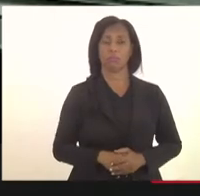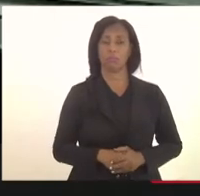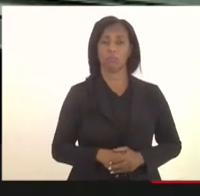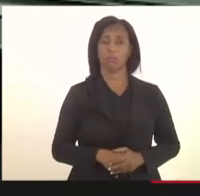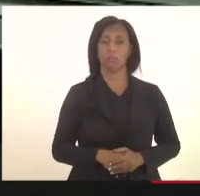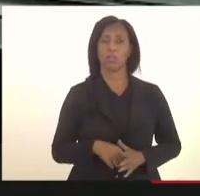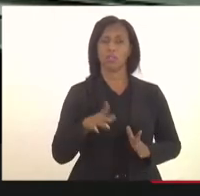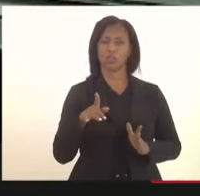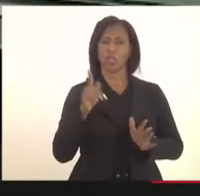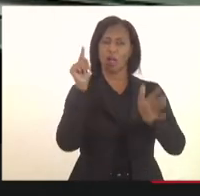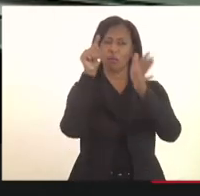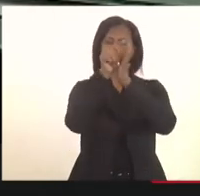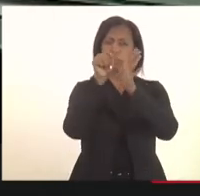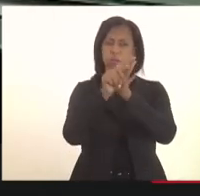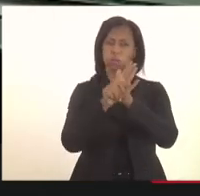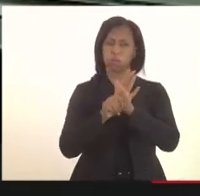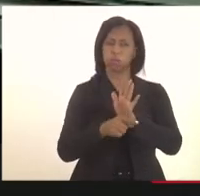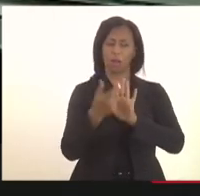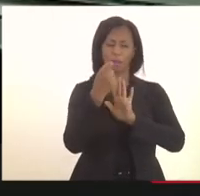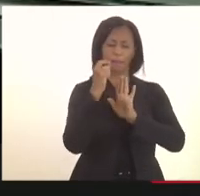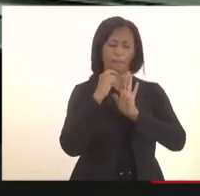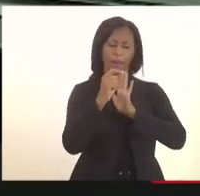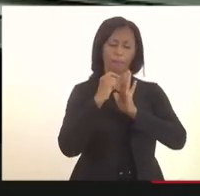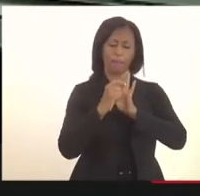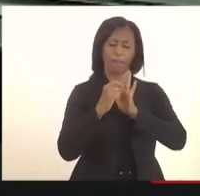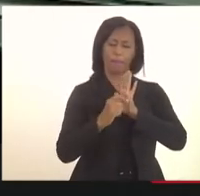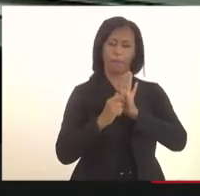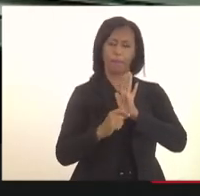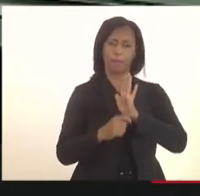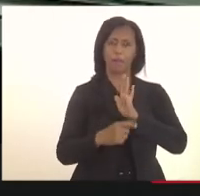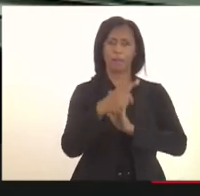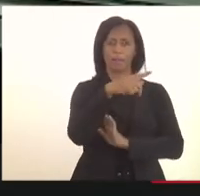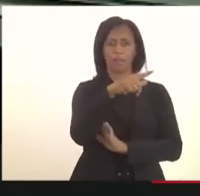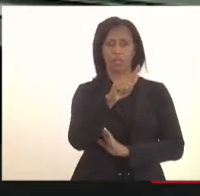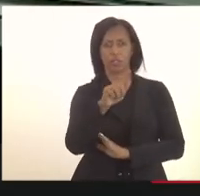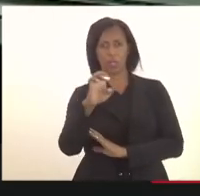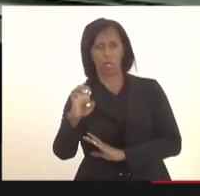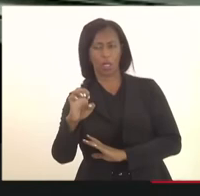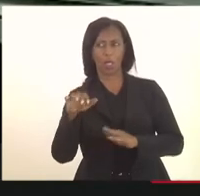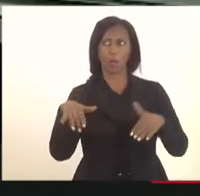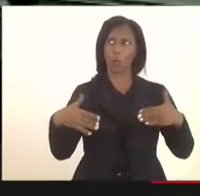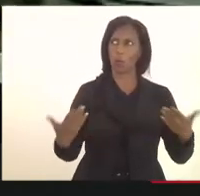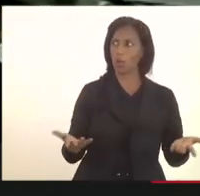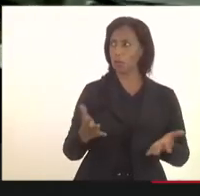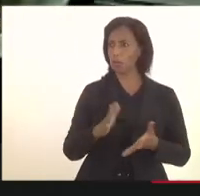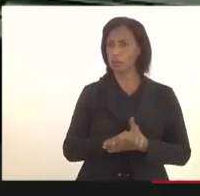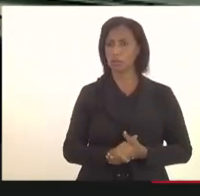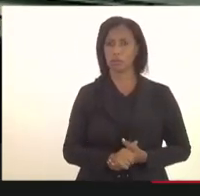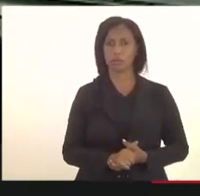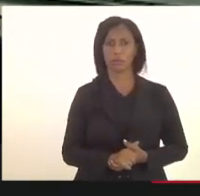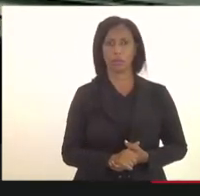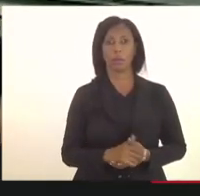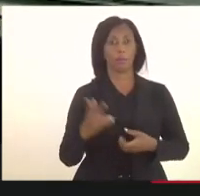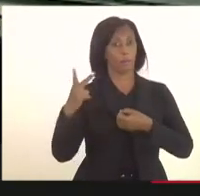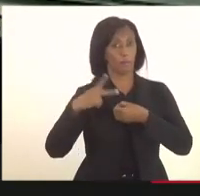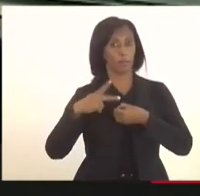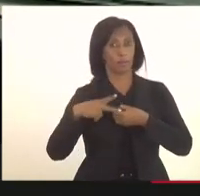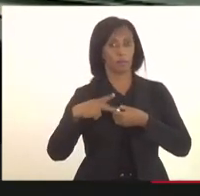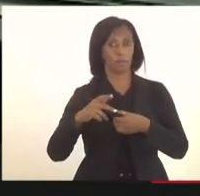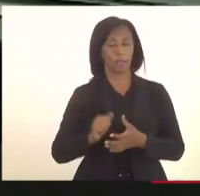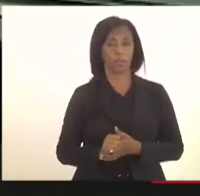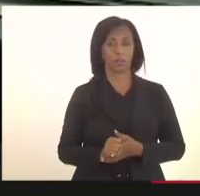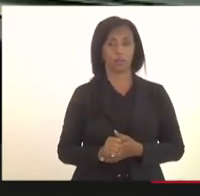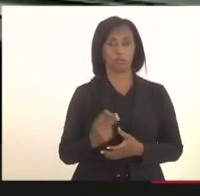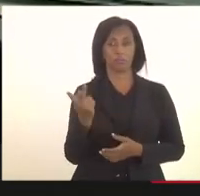levantamos essas questões, tanto para a doutora Procuradoria-Geral do Estado, quanto para a Petrobras, e